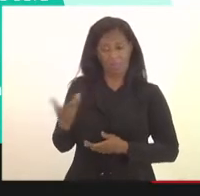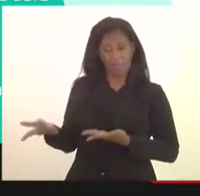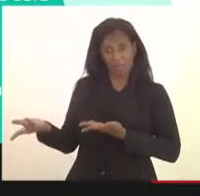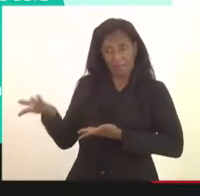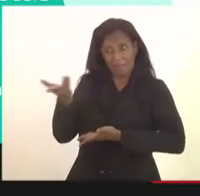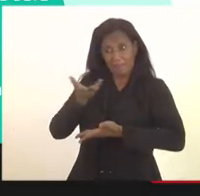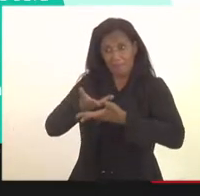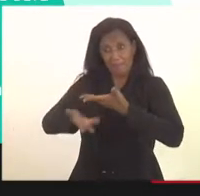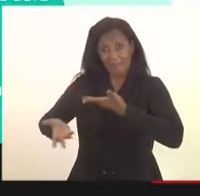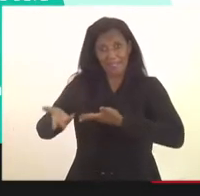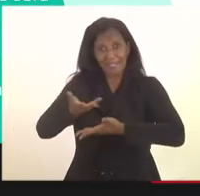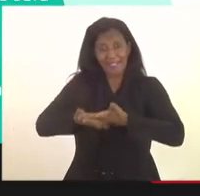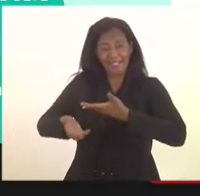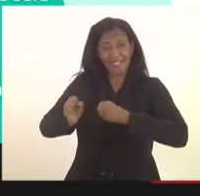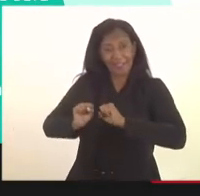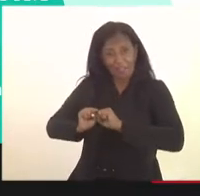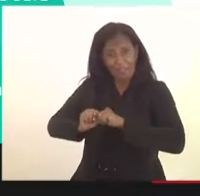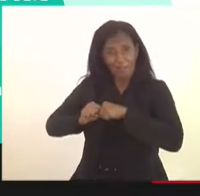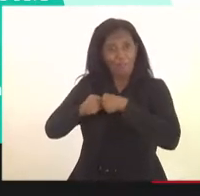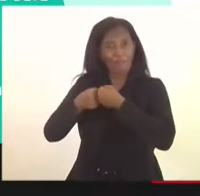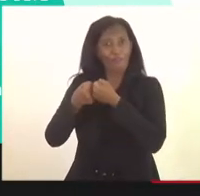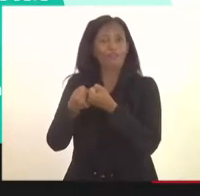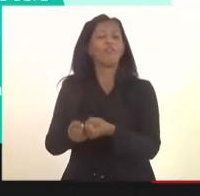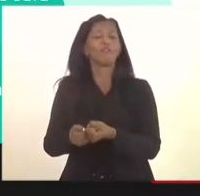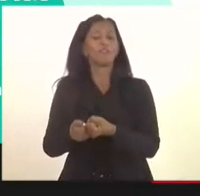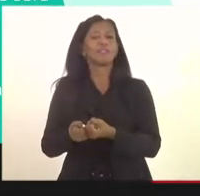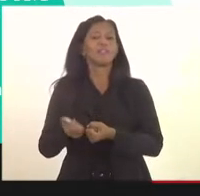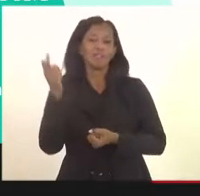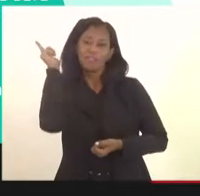parceria deu um impulso adicional para que a gente pudesse